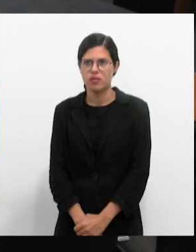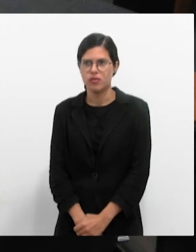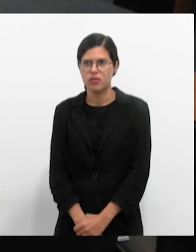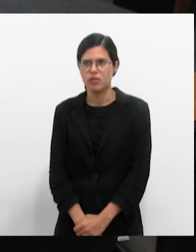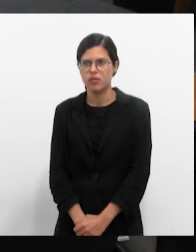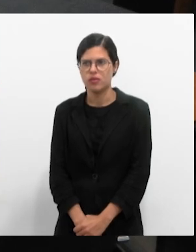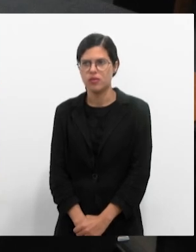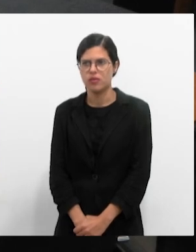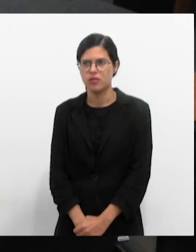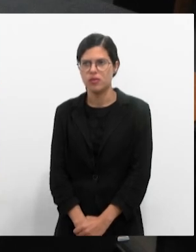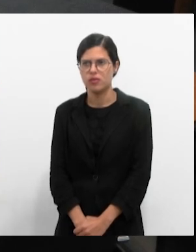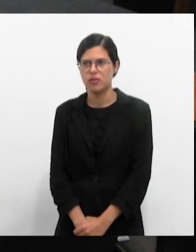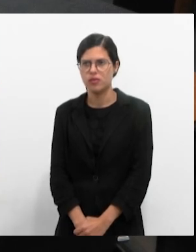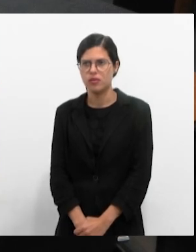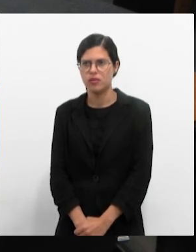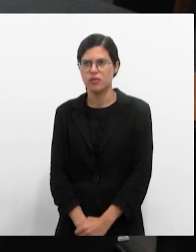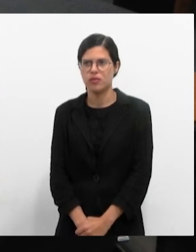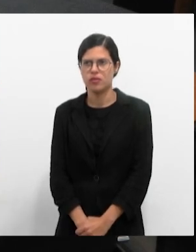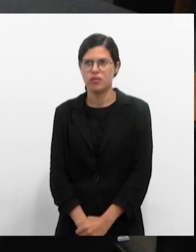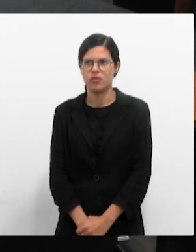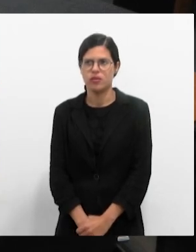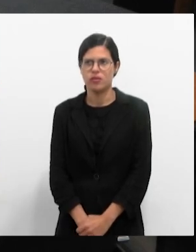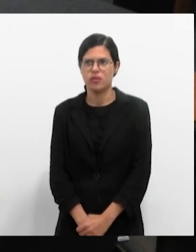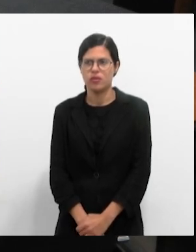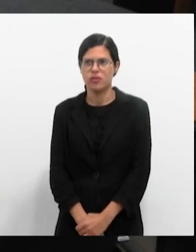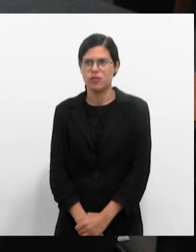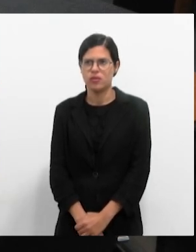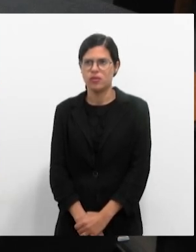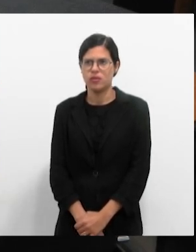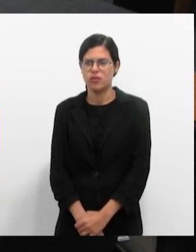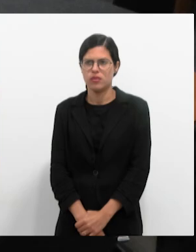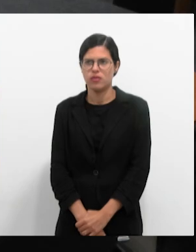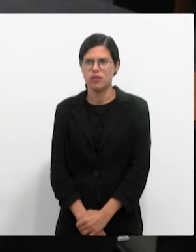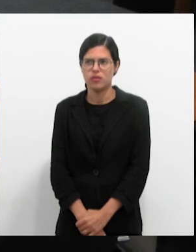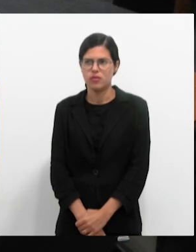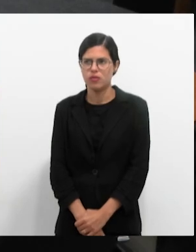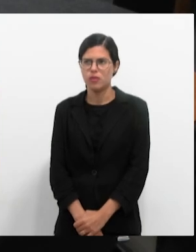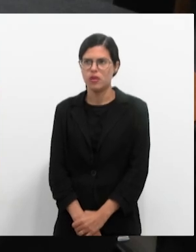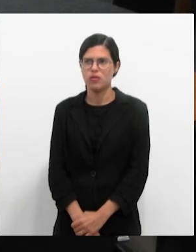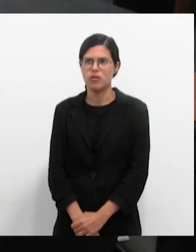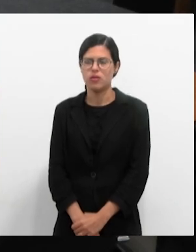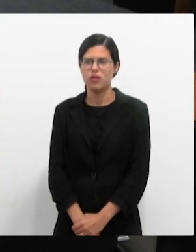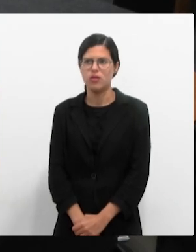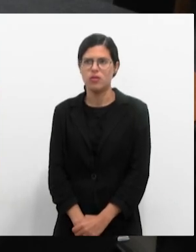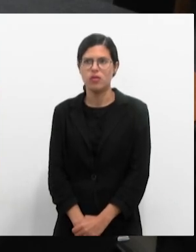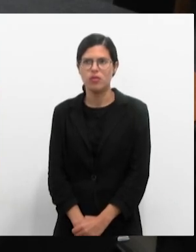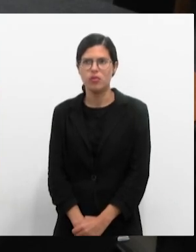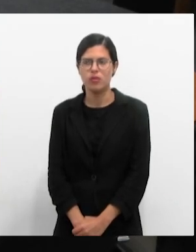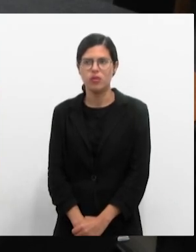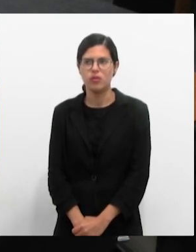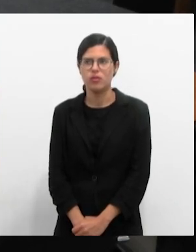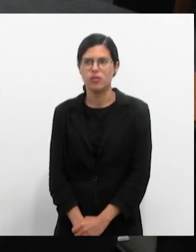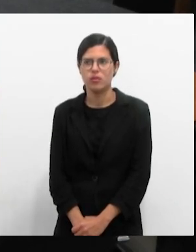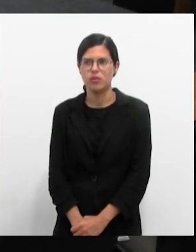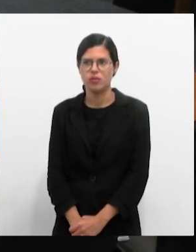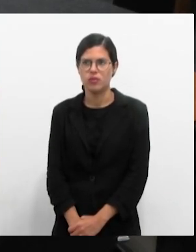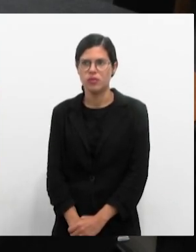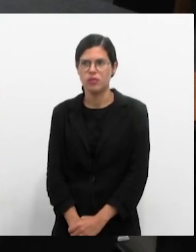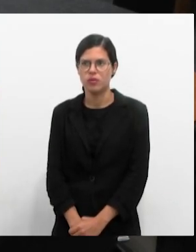Ele quando foi? Eu não sei o que ele pensava. Sei.